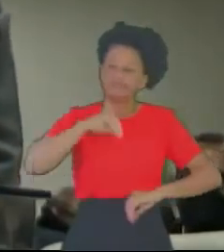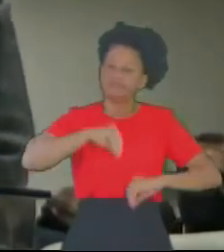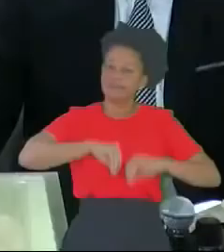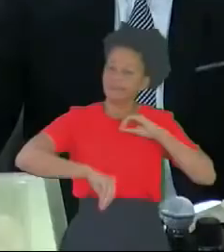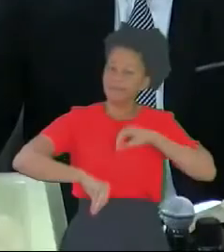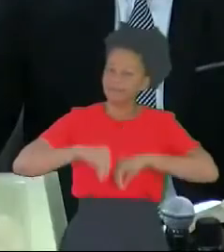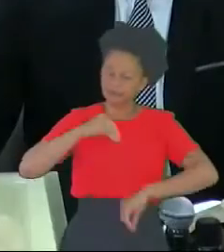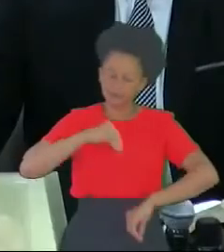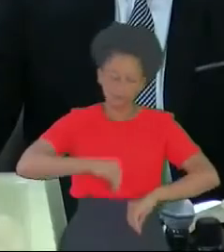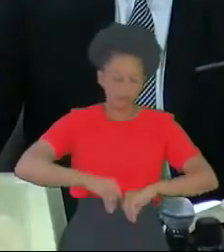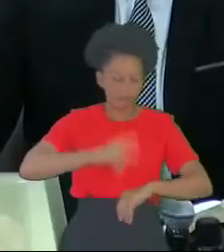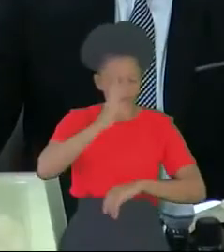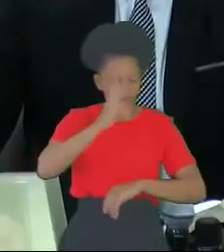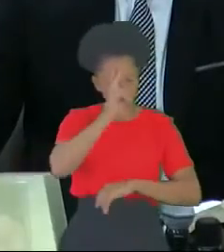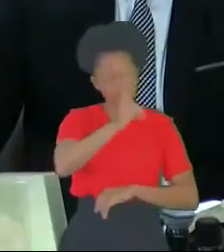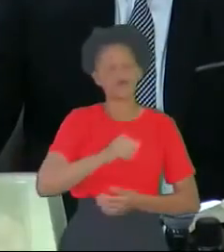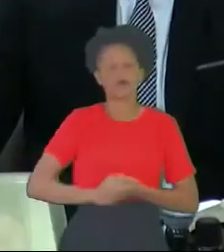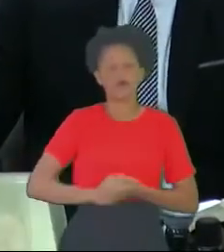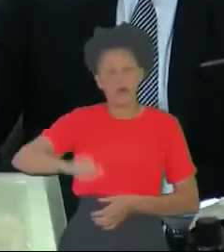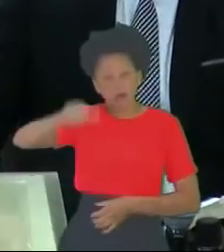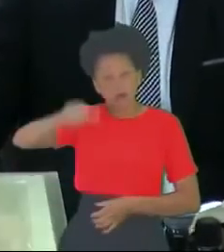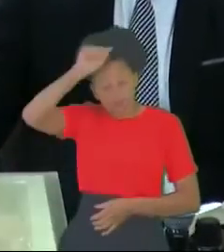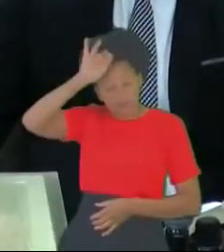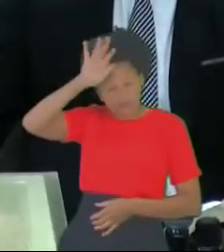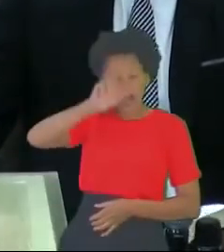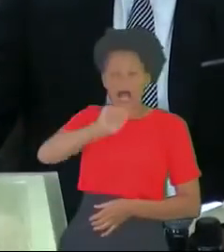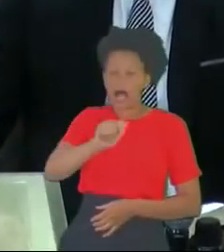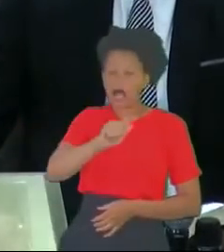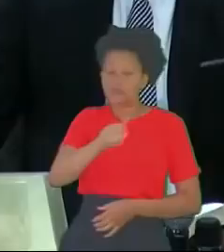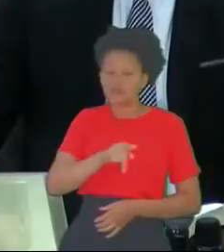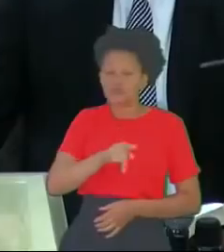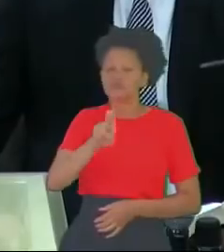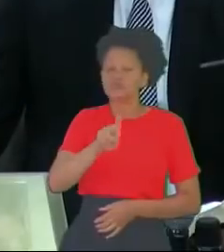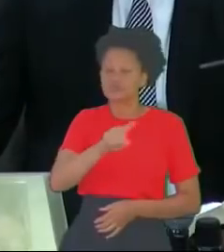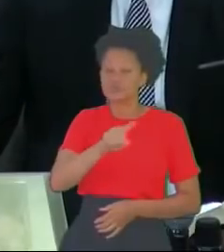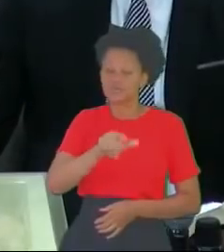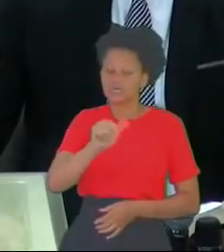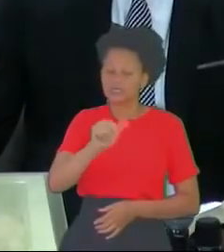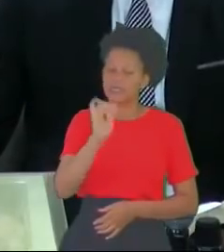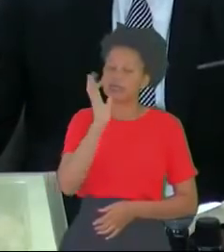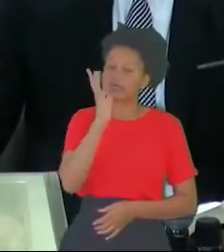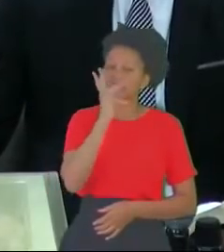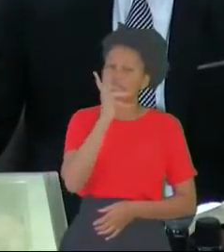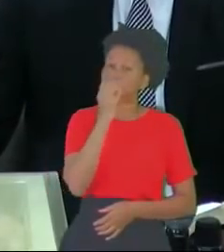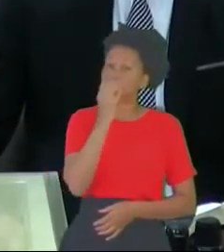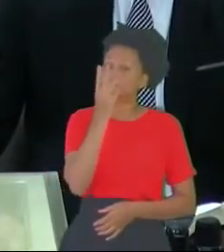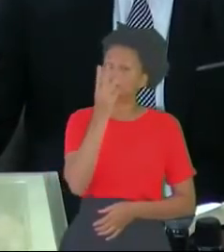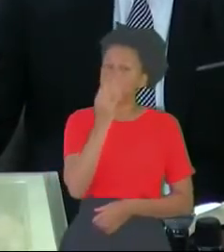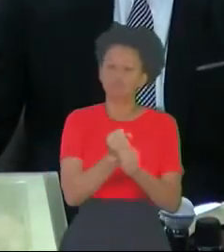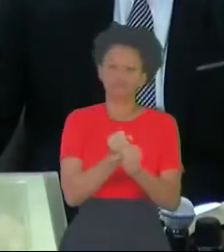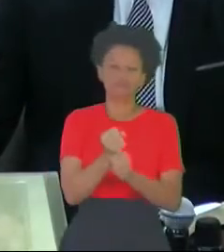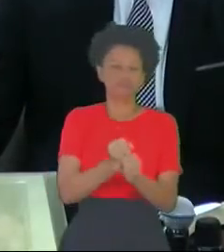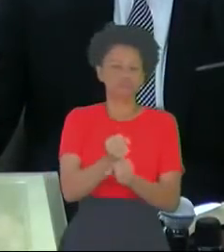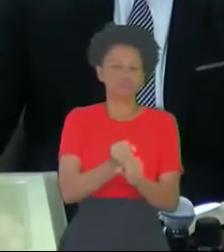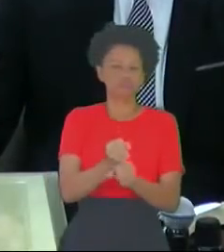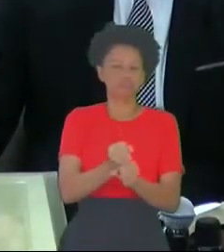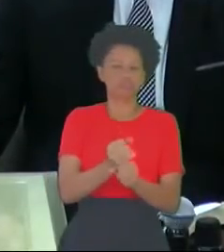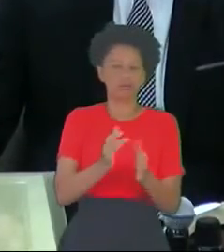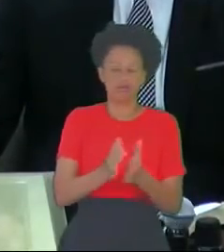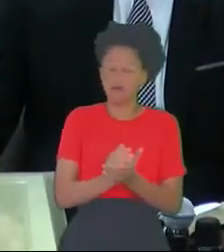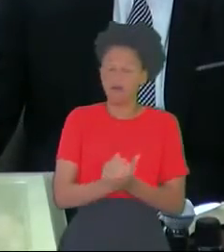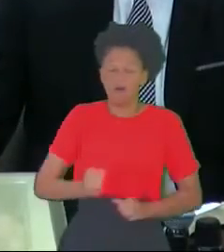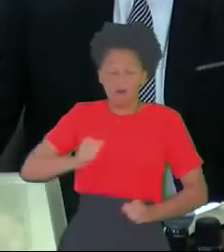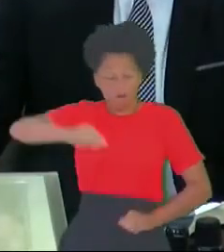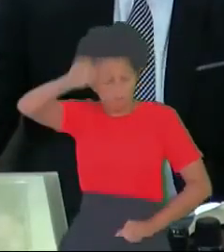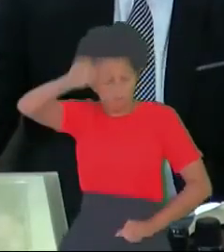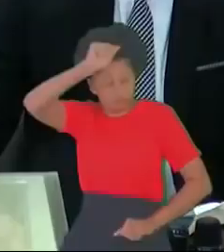Glória a Deus. O avivamento de Azusa, eu já preguei para vocês aqui, só demorou 3 anos. O grande avivamento de